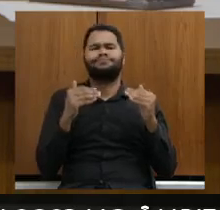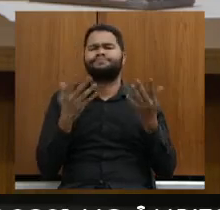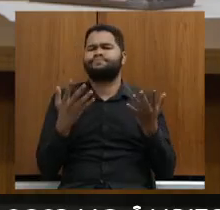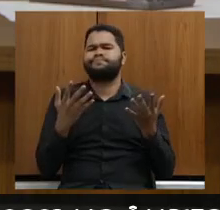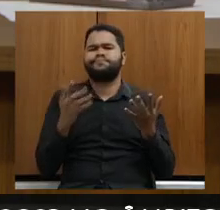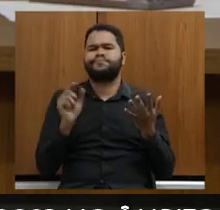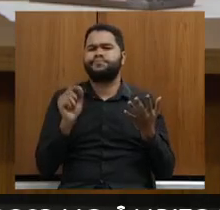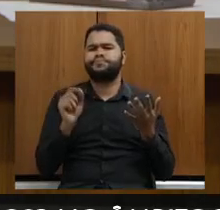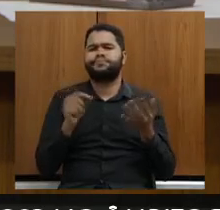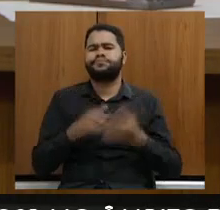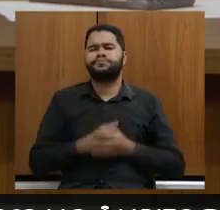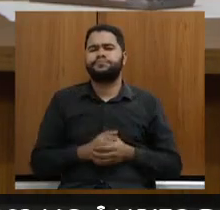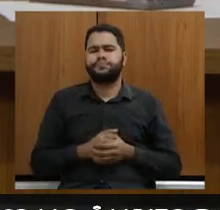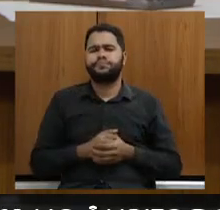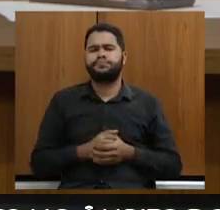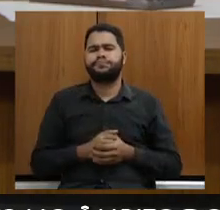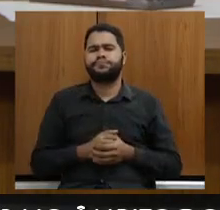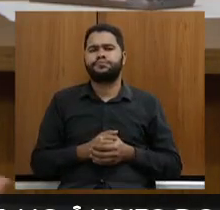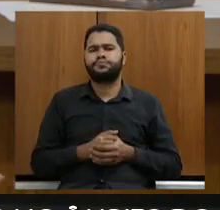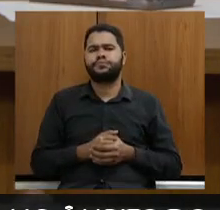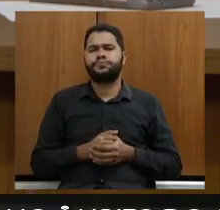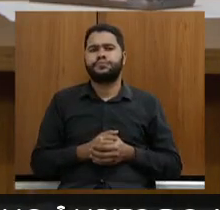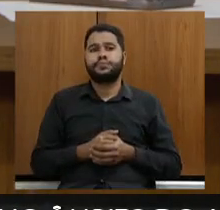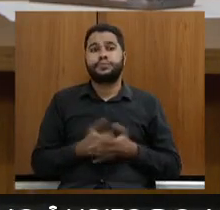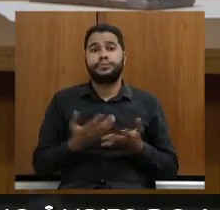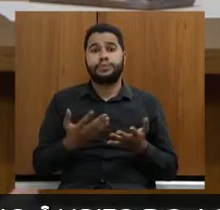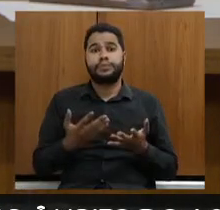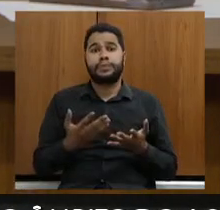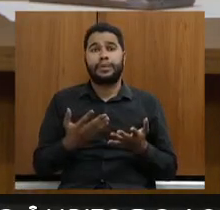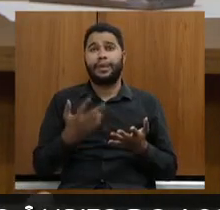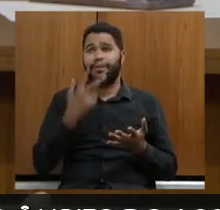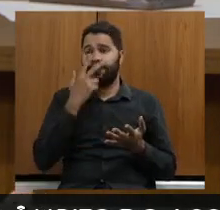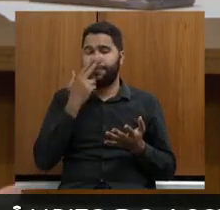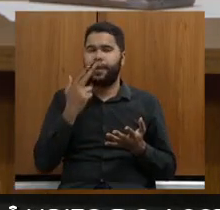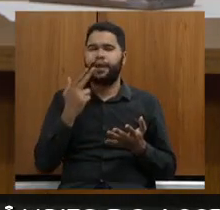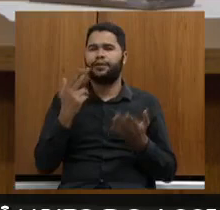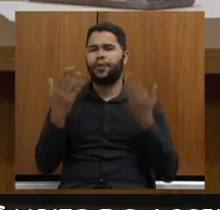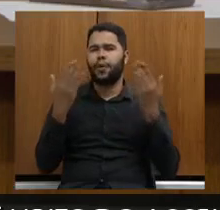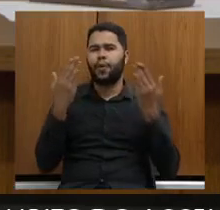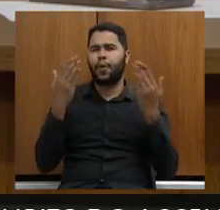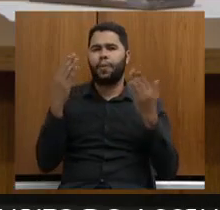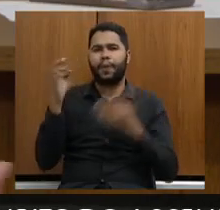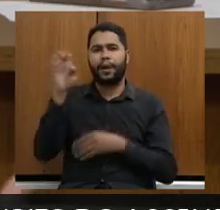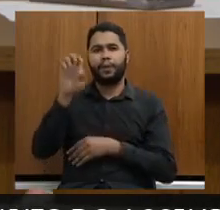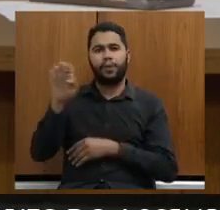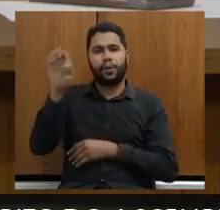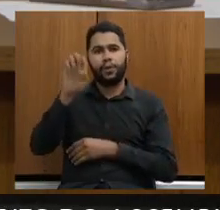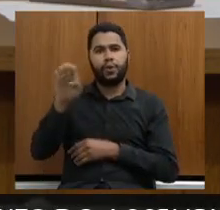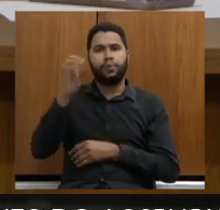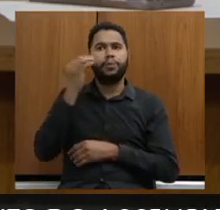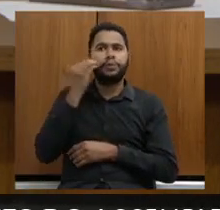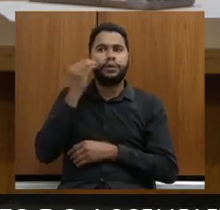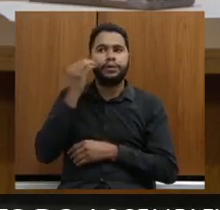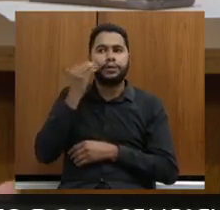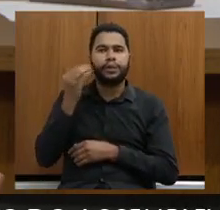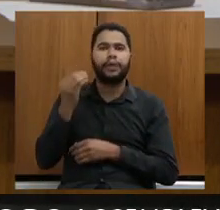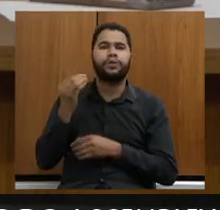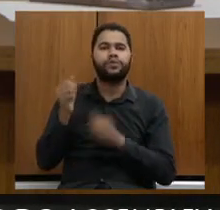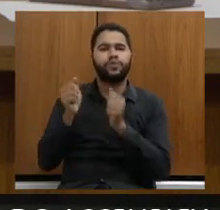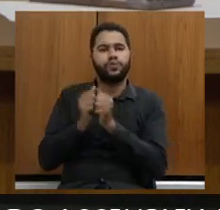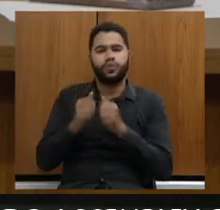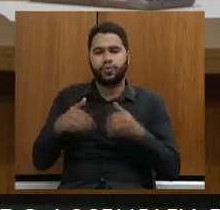muitos tão Terres demais em relação à Europa por exemplo a gente ter feito também essa busca e ficou